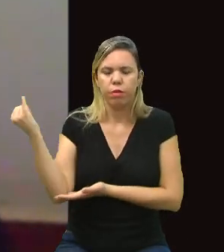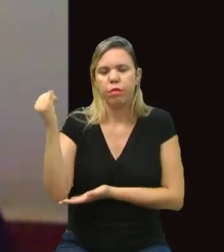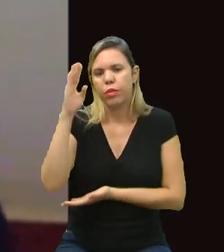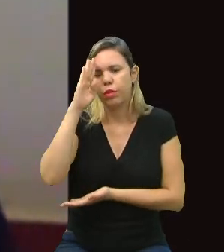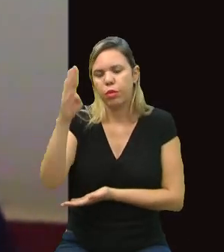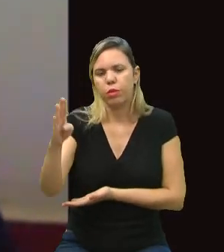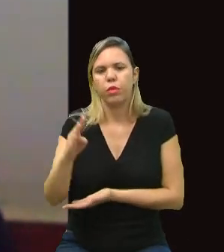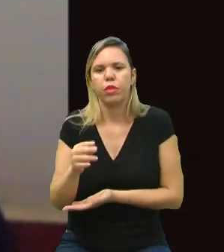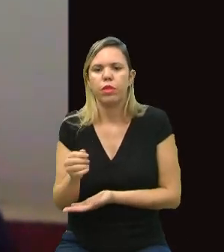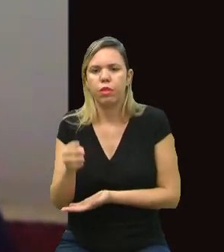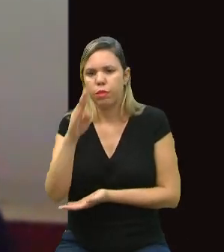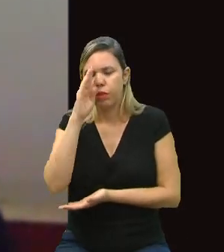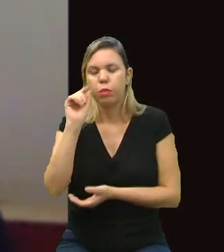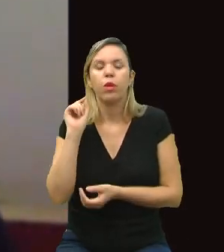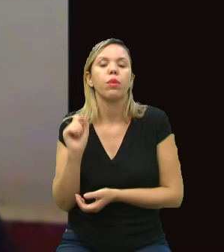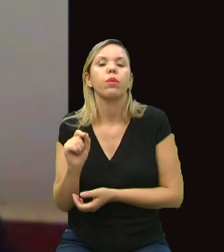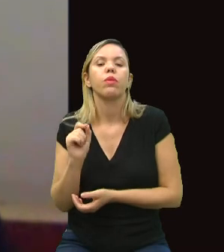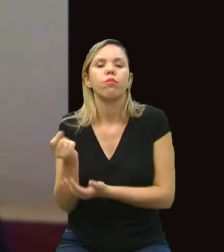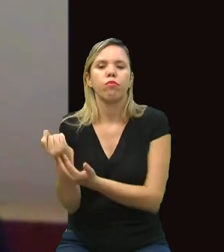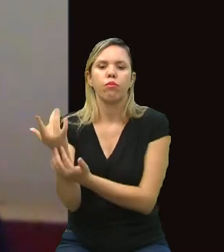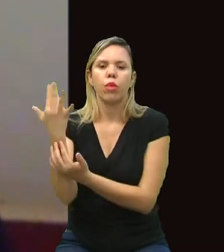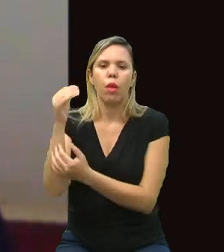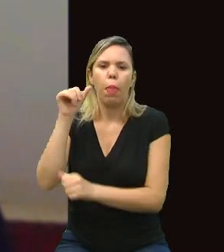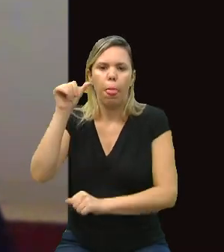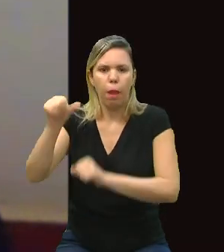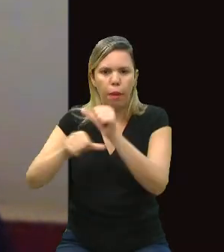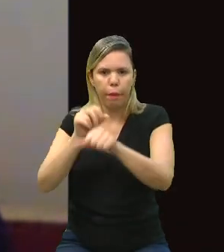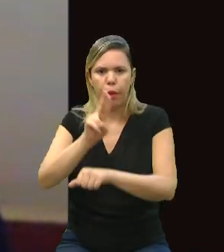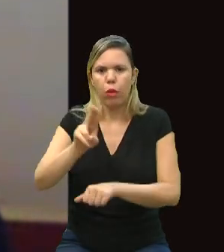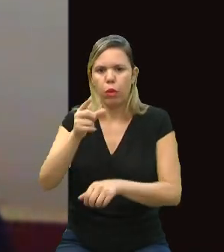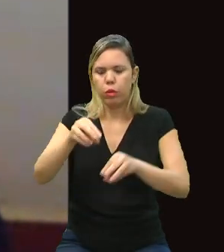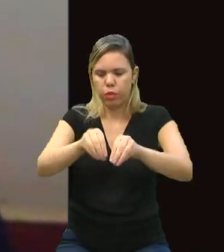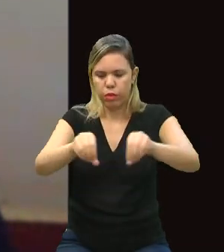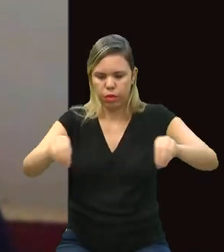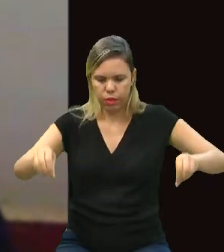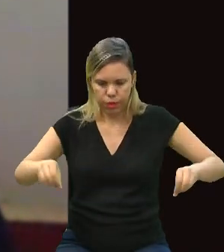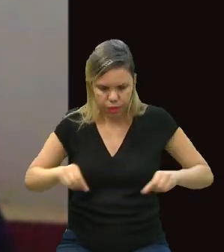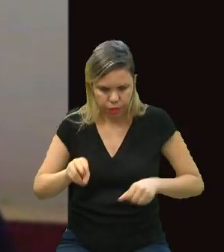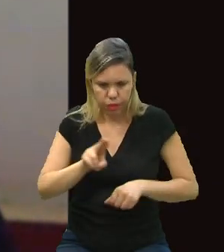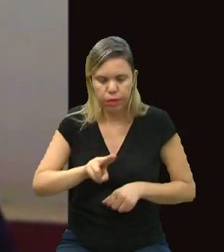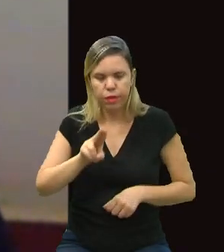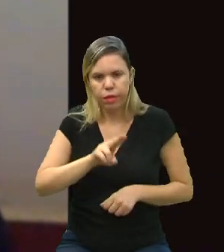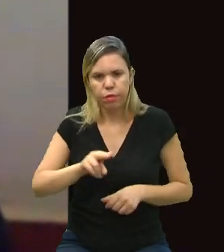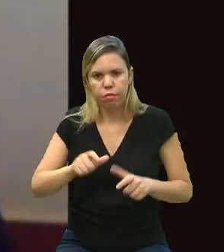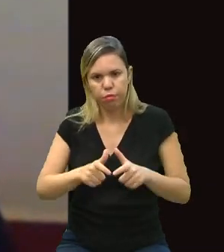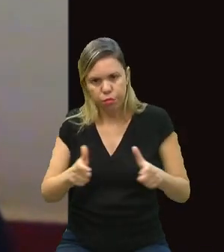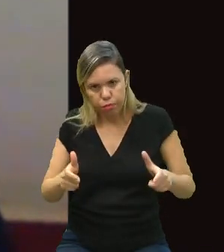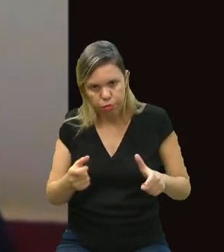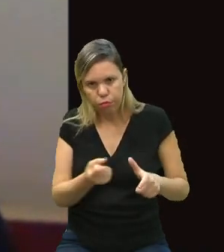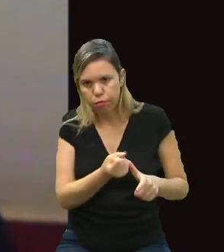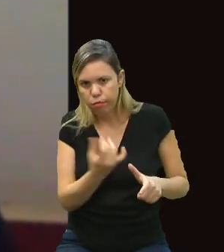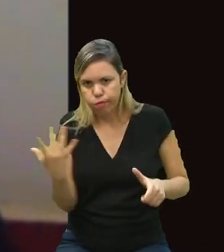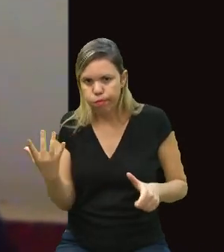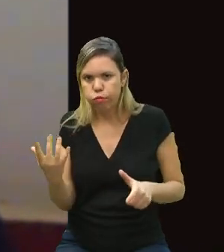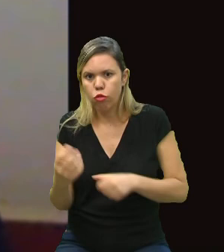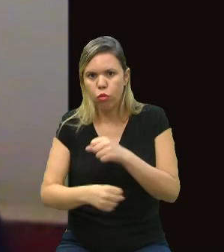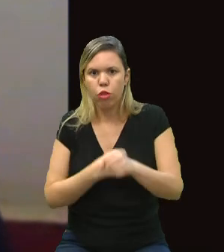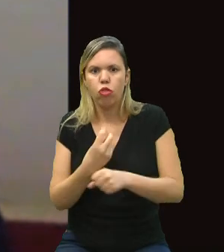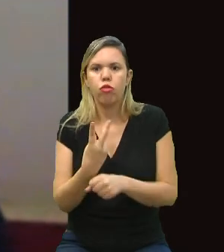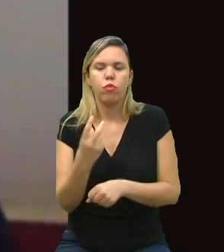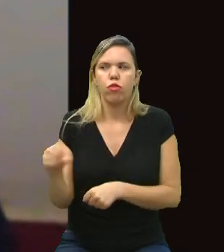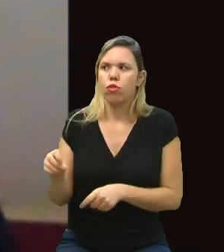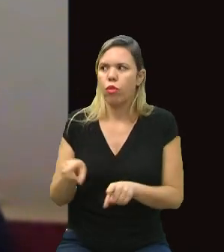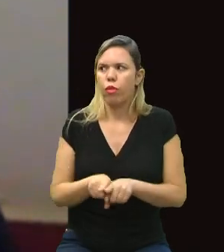terra, que com certeza foi o que mais aumentou em 2019, devido ao aumento do desmatamento, aí,